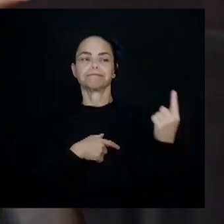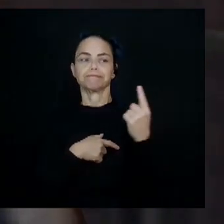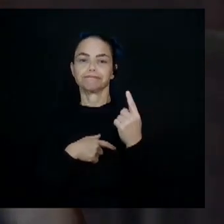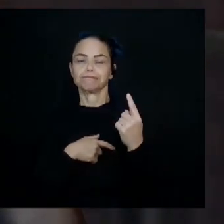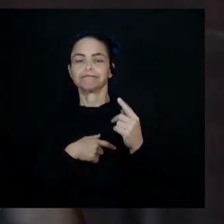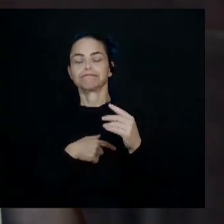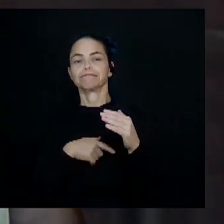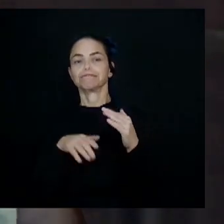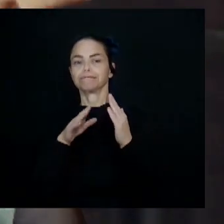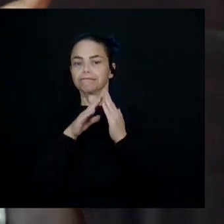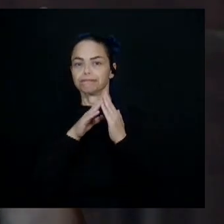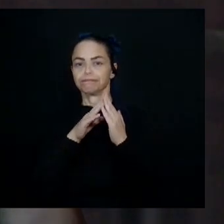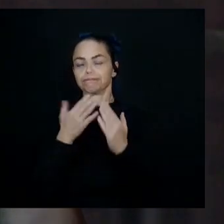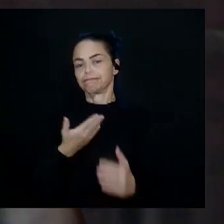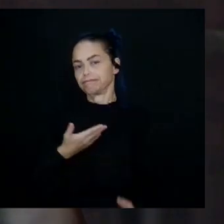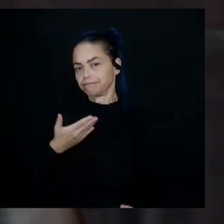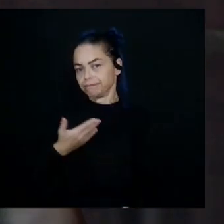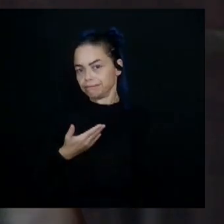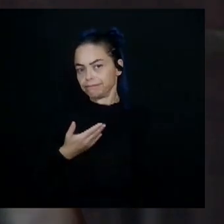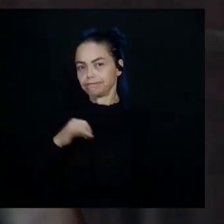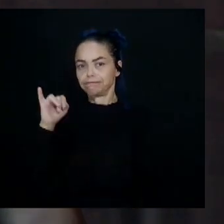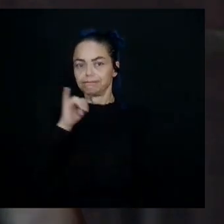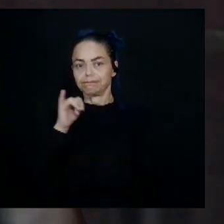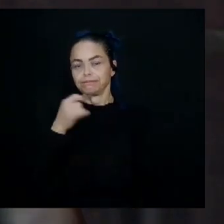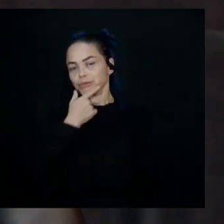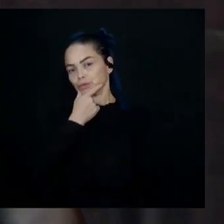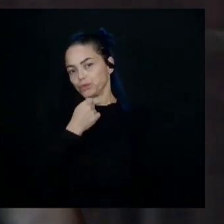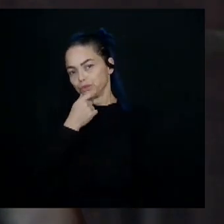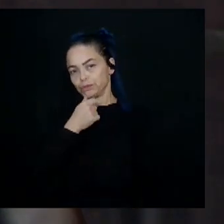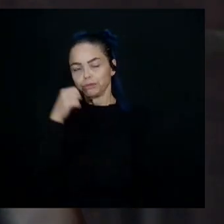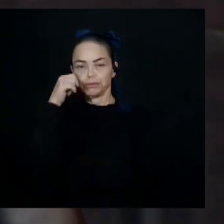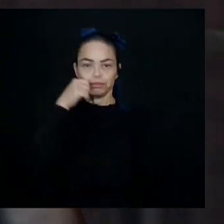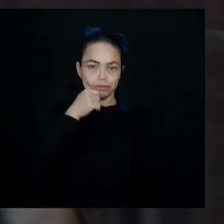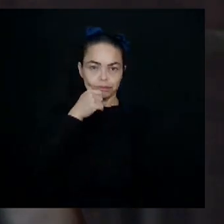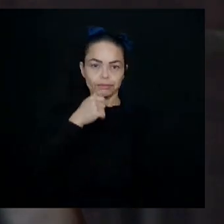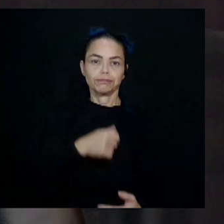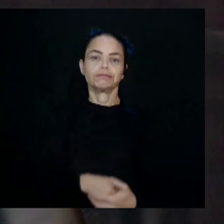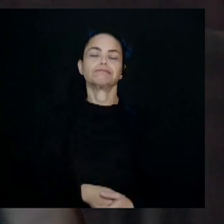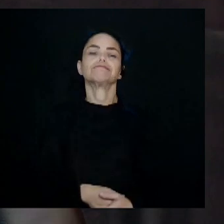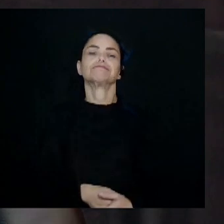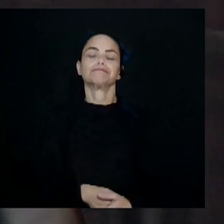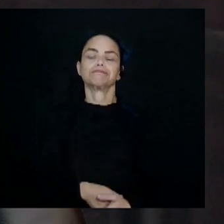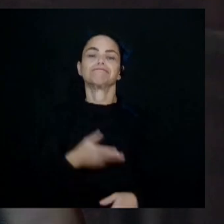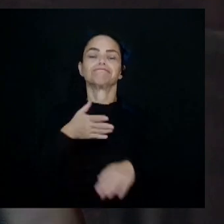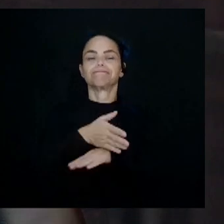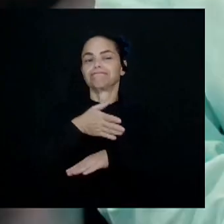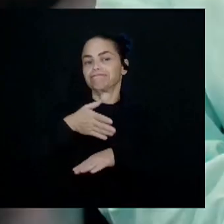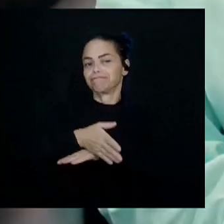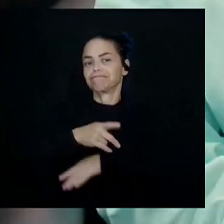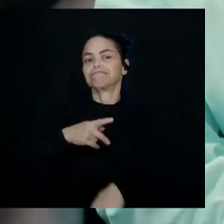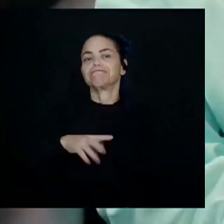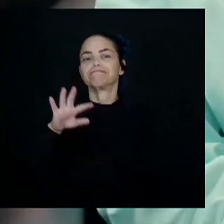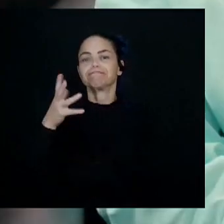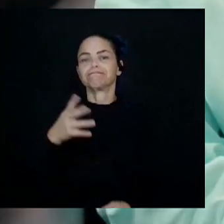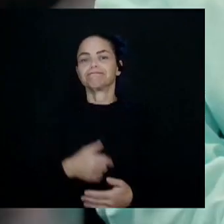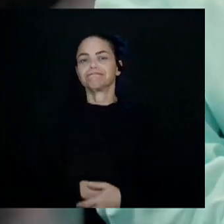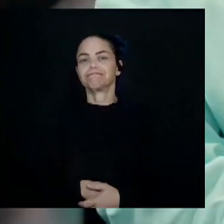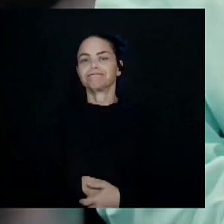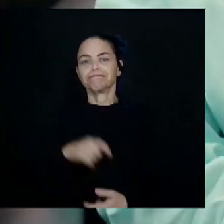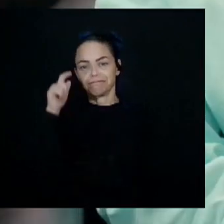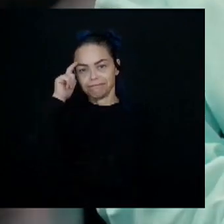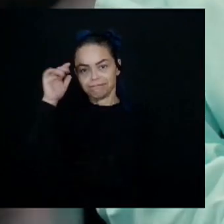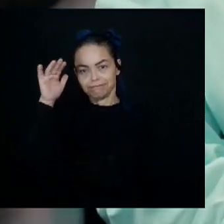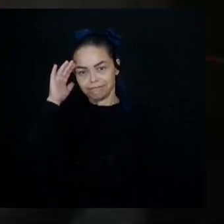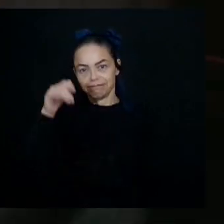vezes é o amigo do irmão ou da irmã. Né? Isso é muito mais frequente do que a gente imagina.